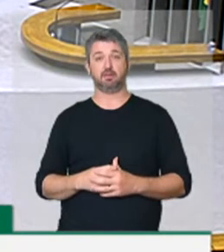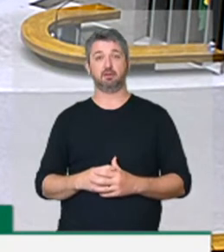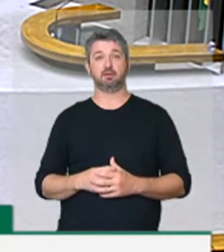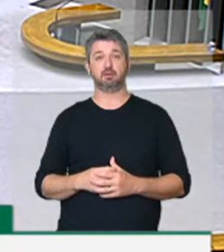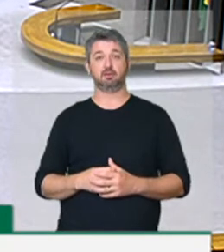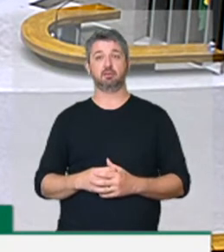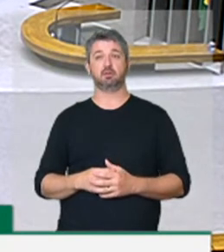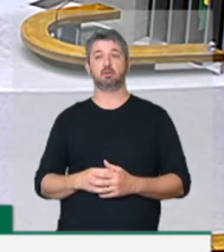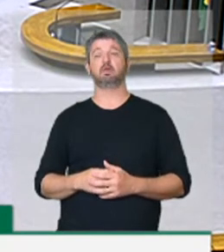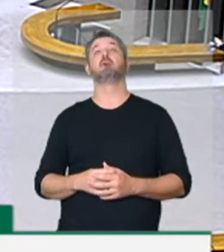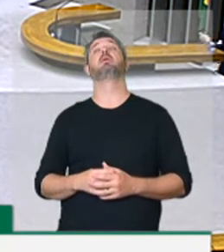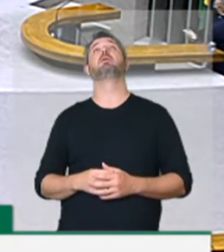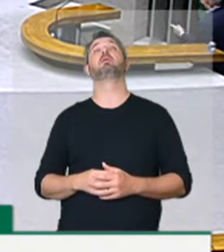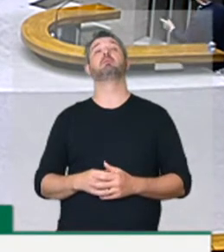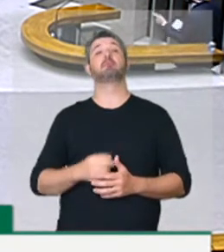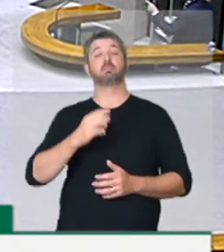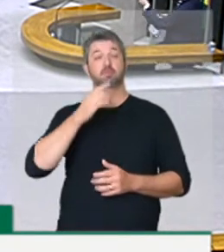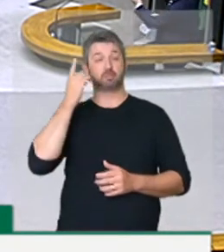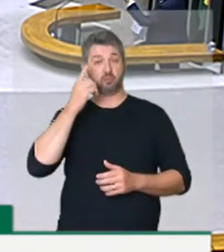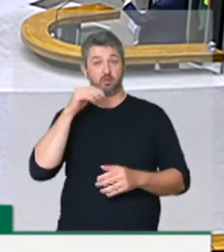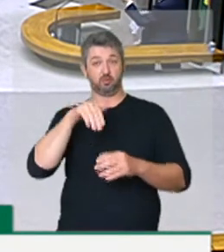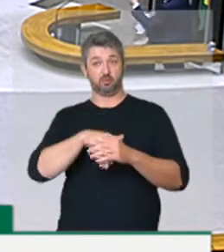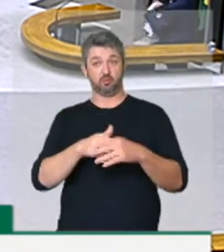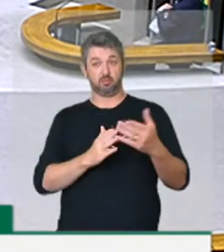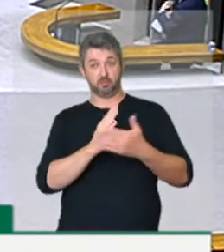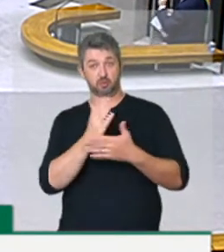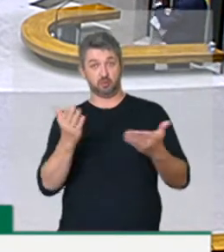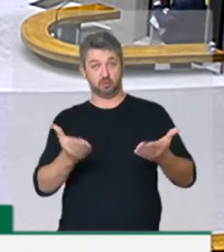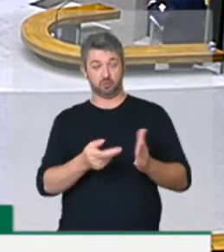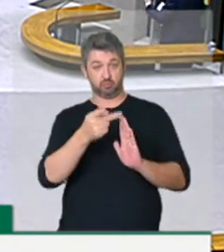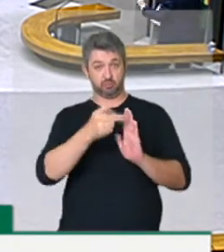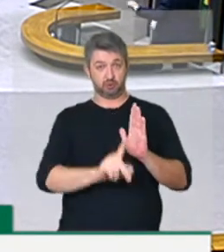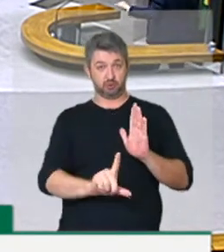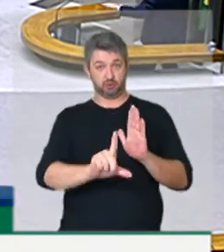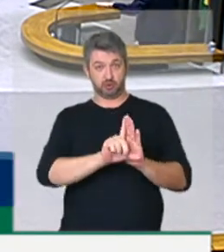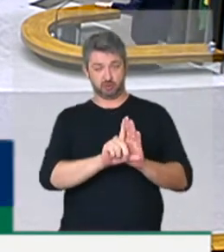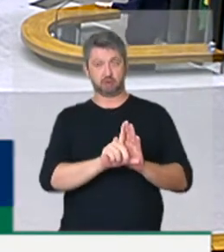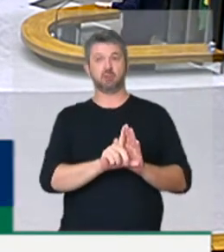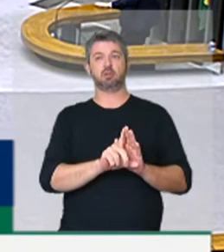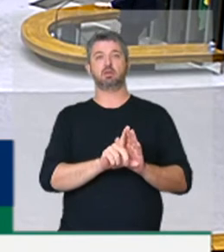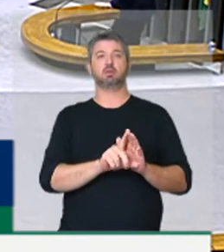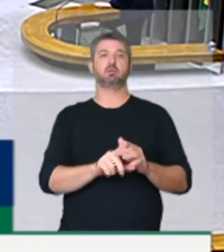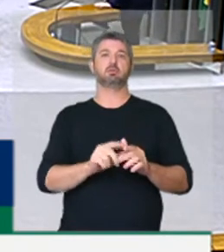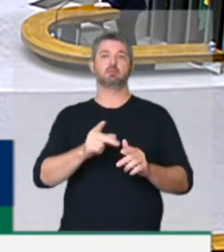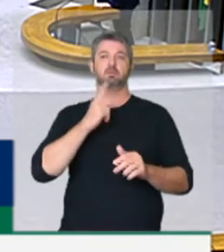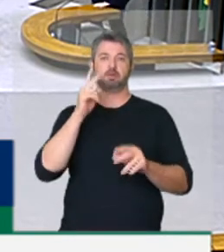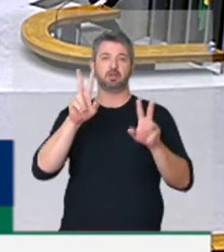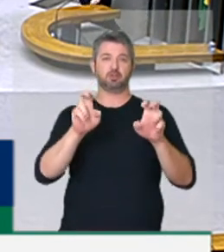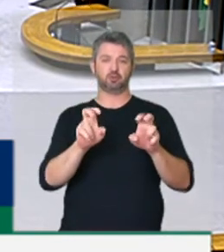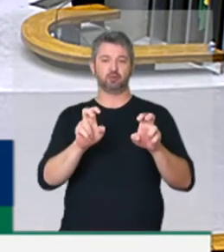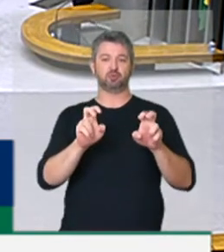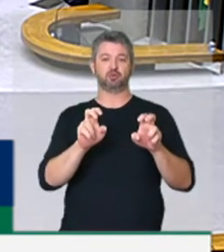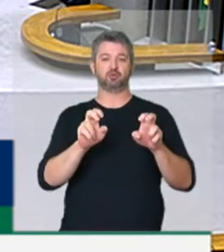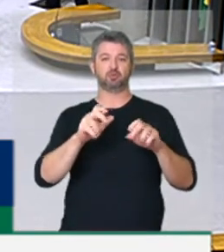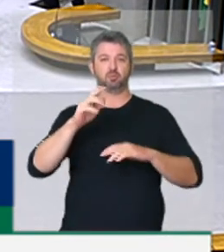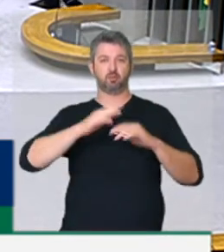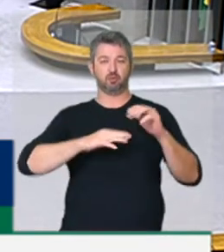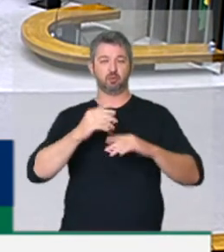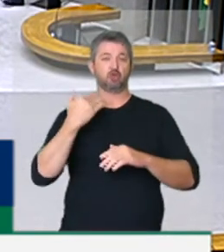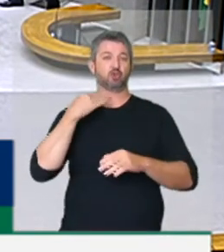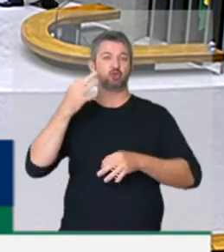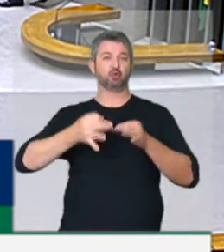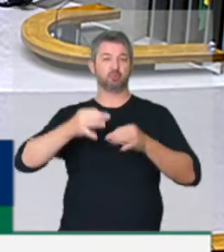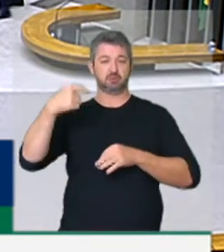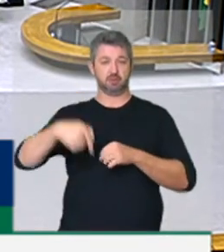Essa matéria que os deputados aprovaram agora é um projeto de lei que trata de deslocamento de cargos de juízes no Tribunal